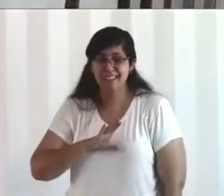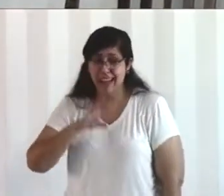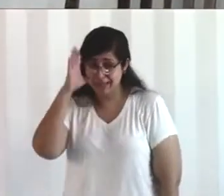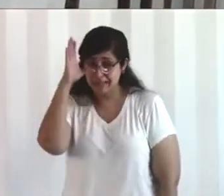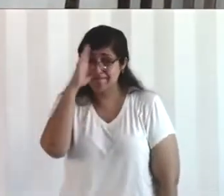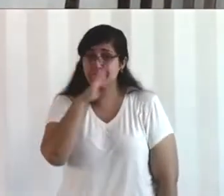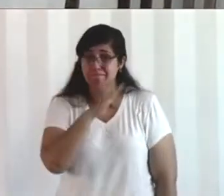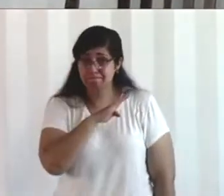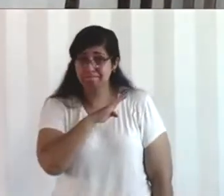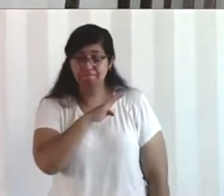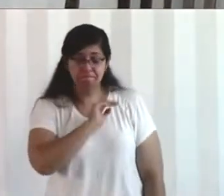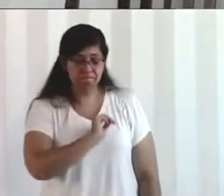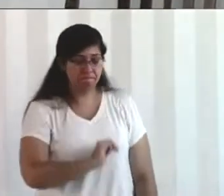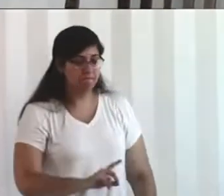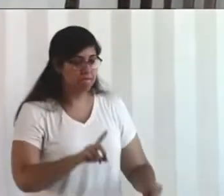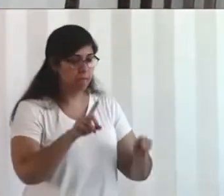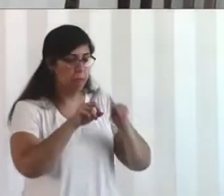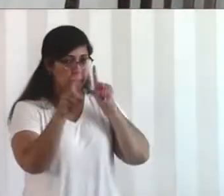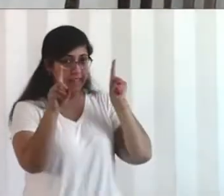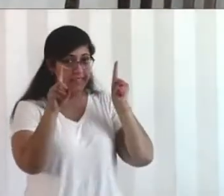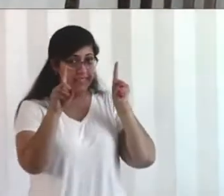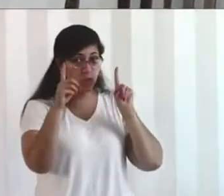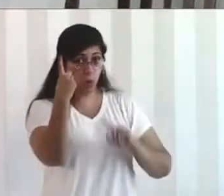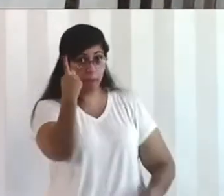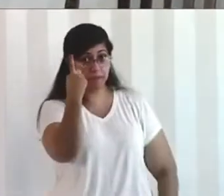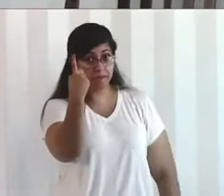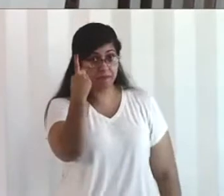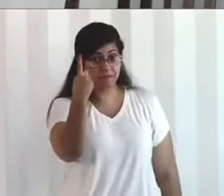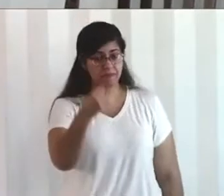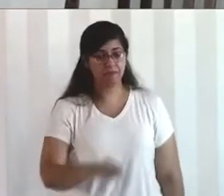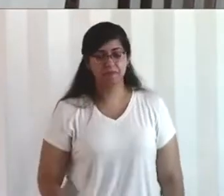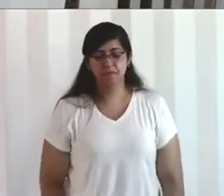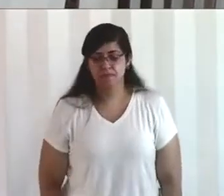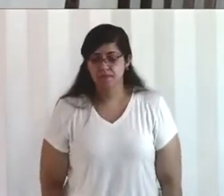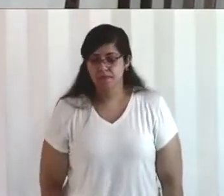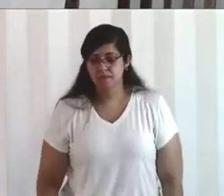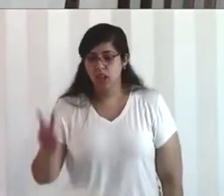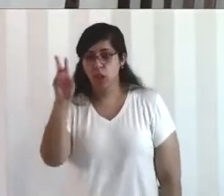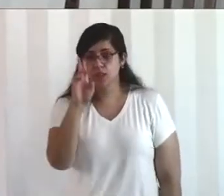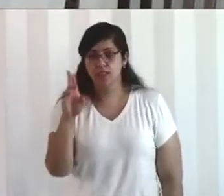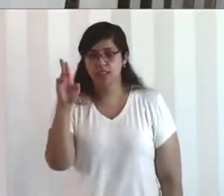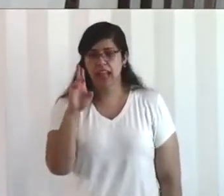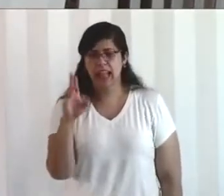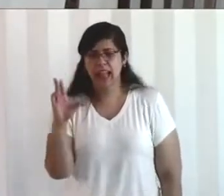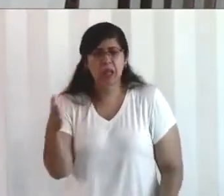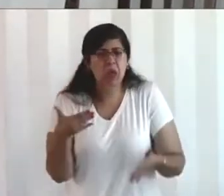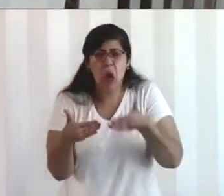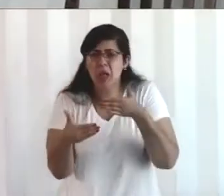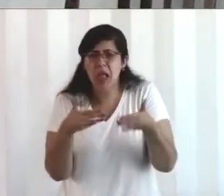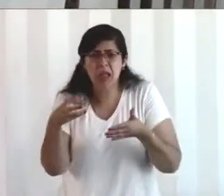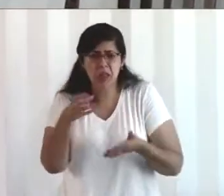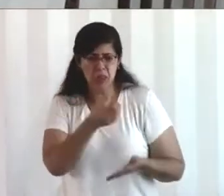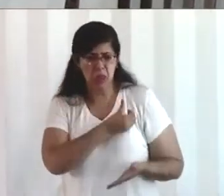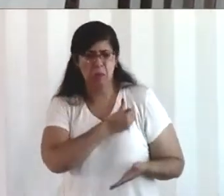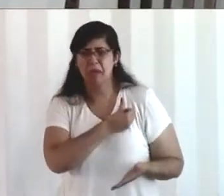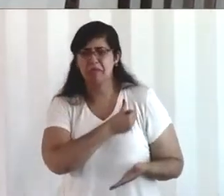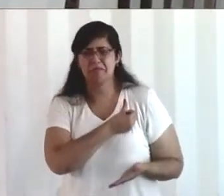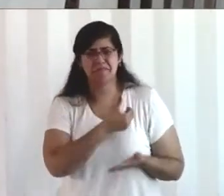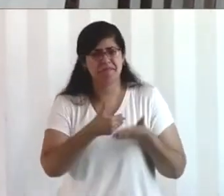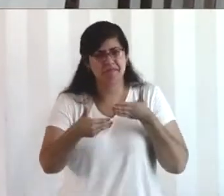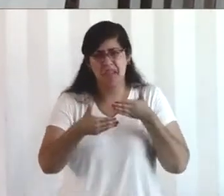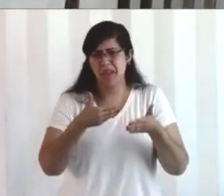Muitas aplicações disso, mas uma só. Não importa o número de pessoas que estejam em uma igreja,